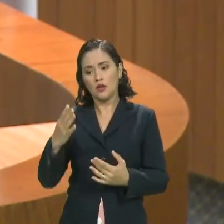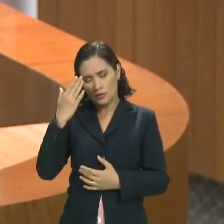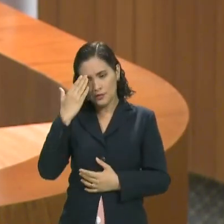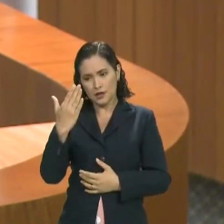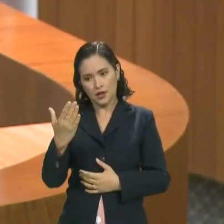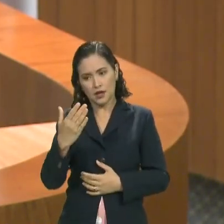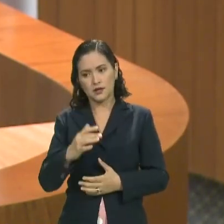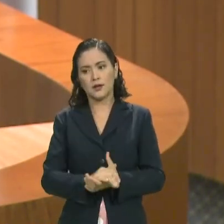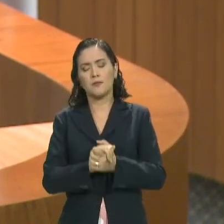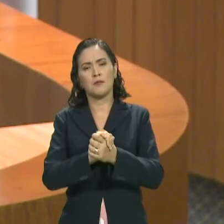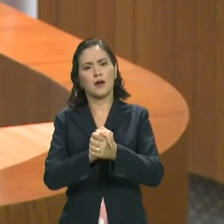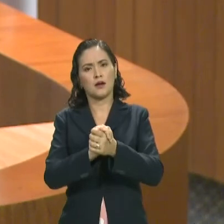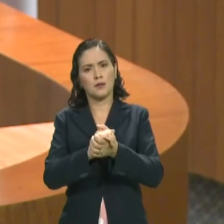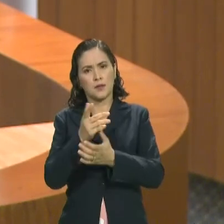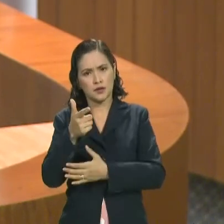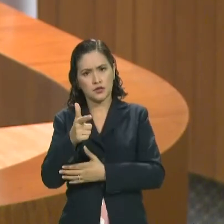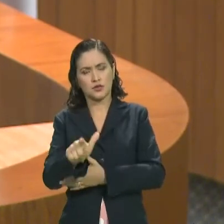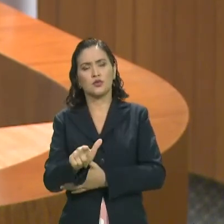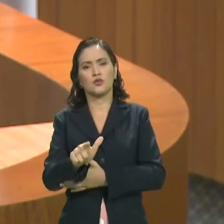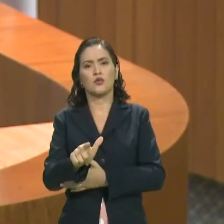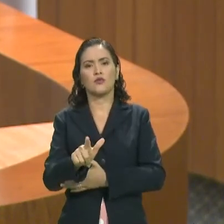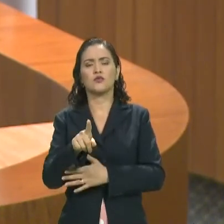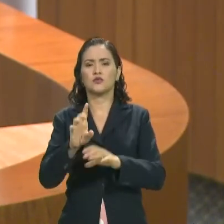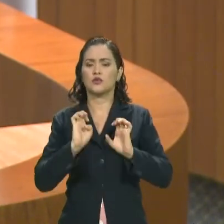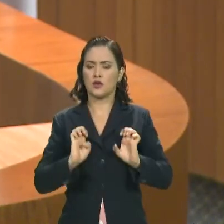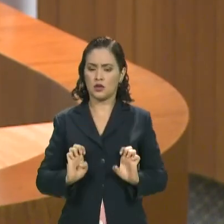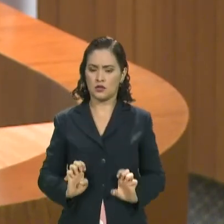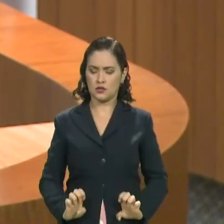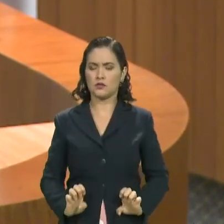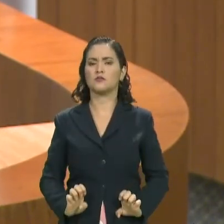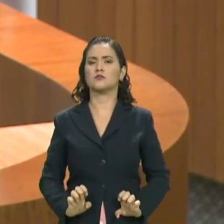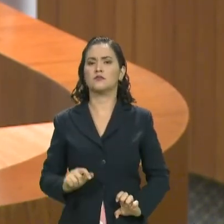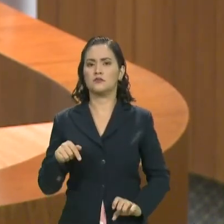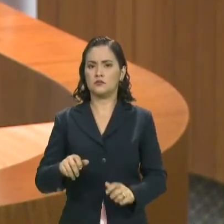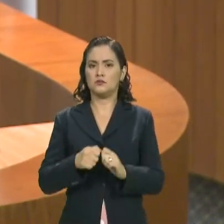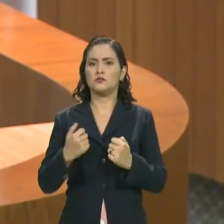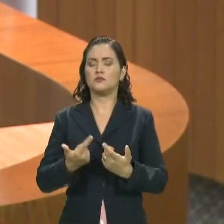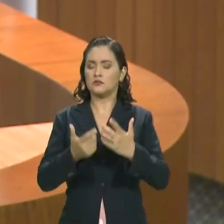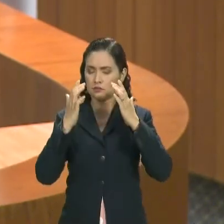uma vez pela sua postura, sempre trazendo integridade a esta casa, respeito e compromisso.